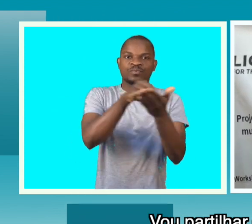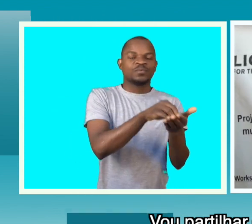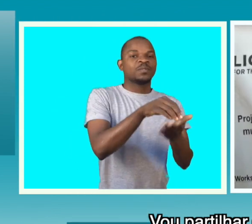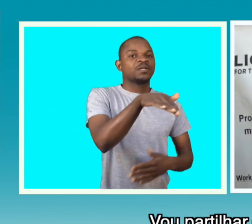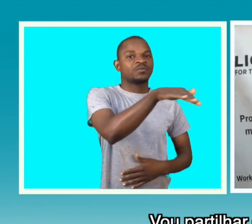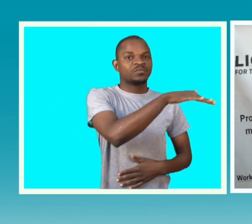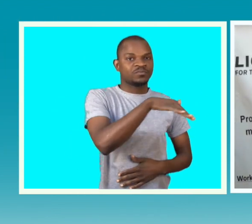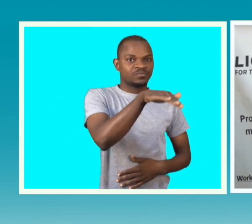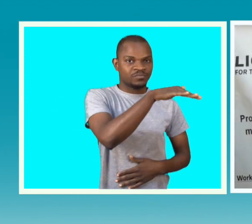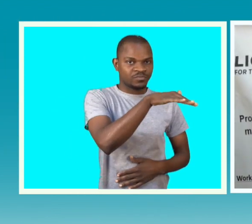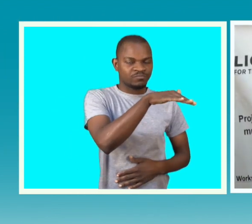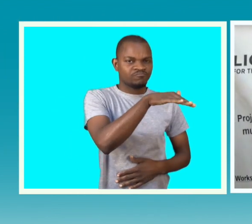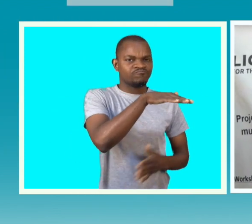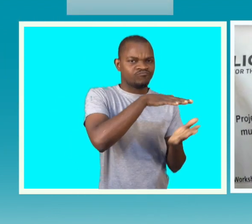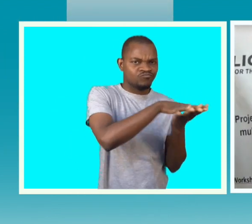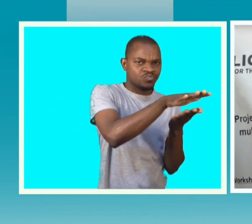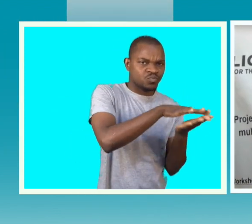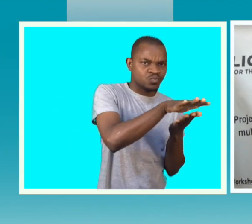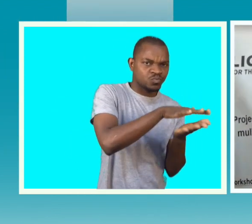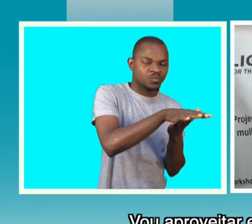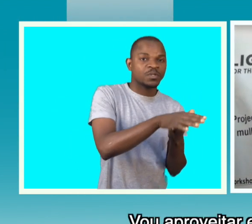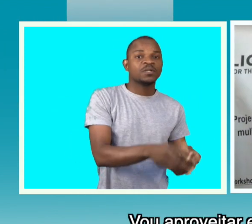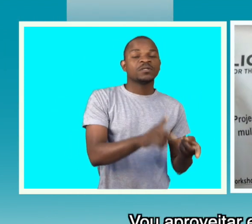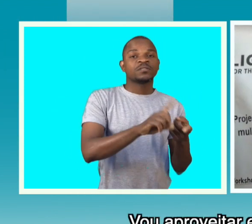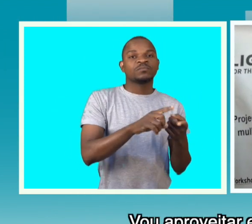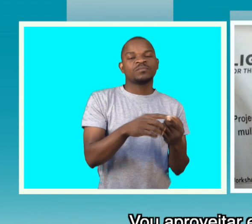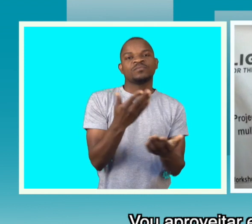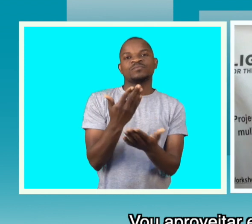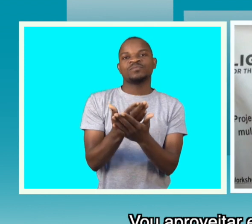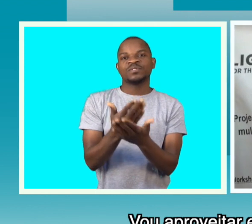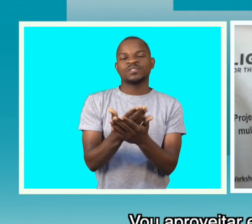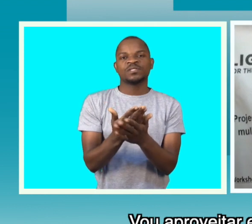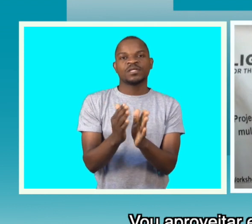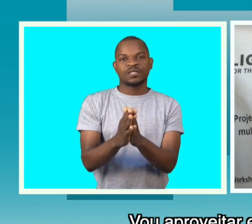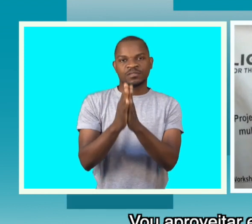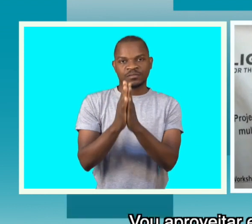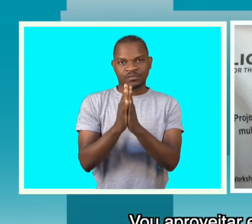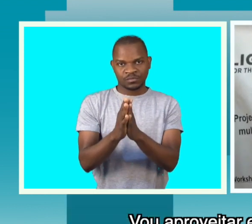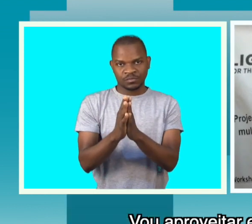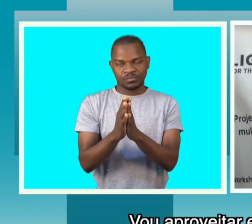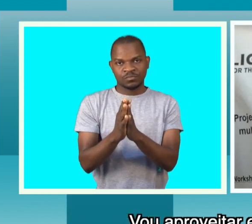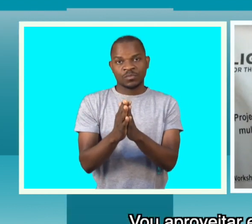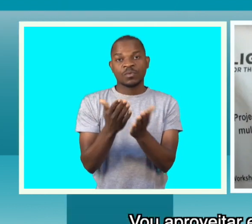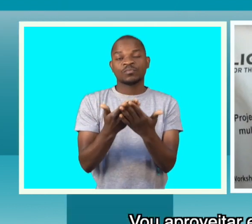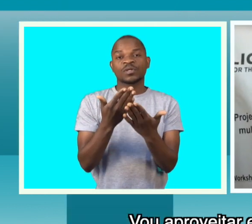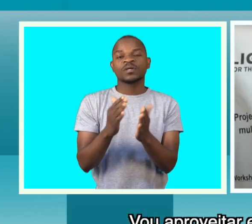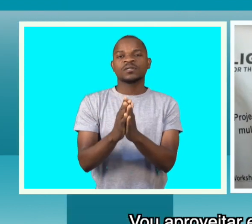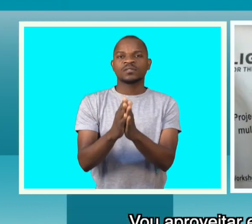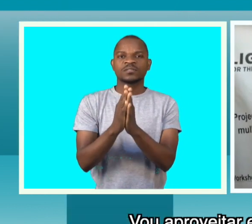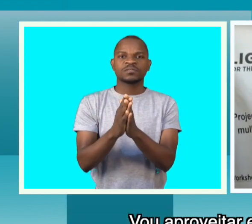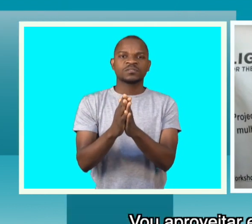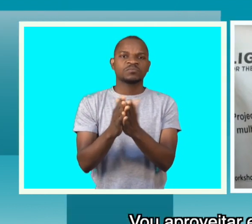e também vou pedir, vou aproveitar esse preciso momento,